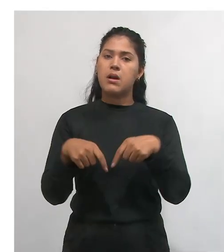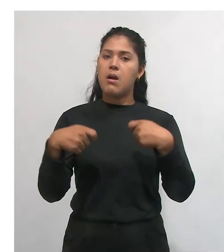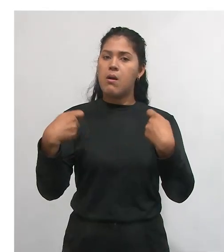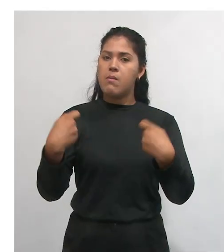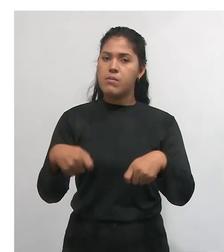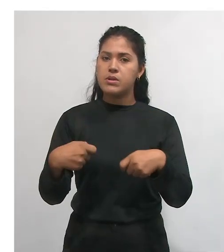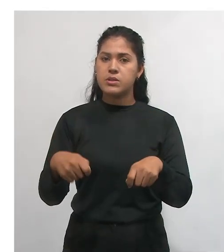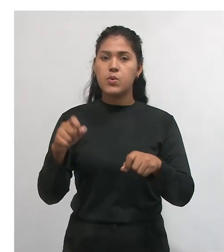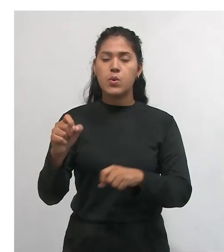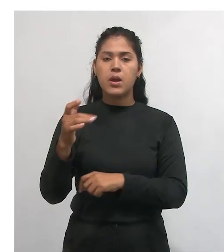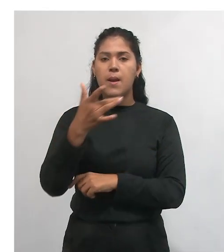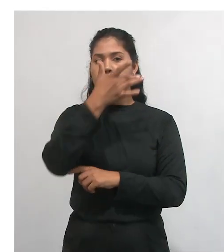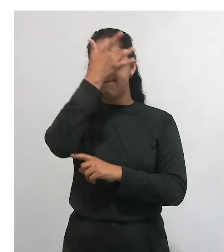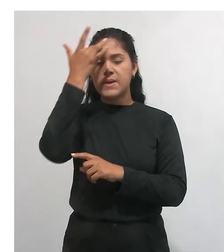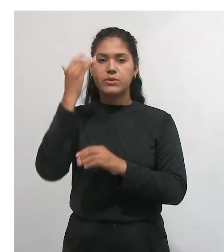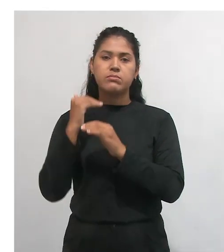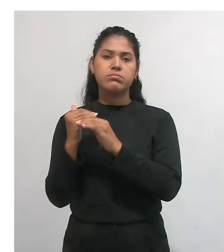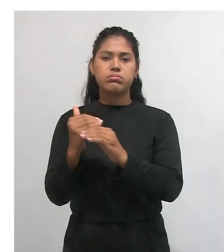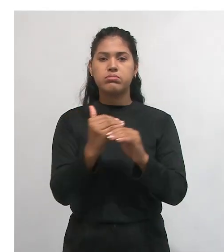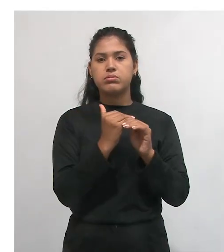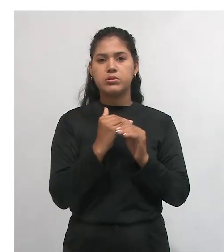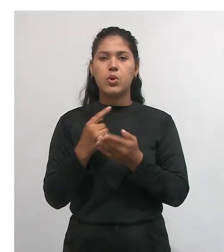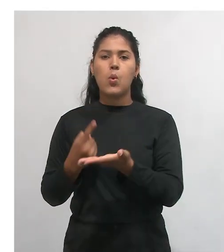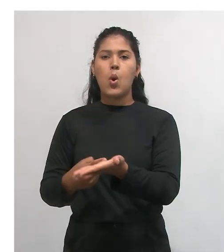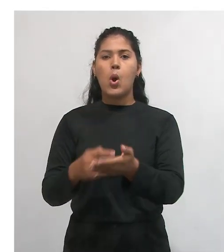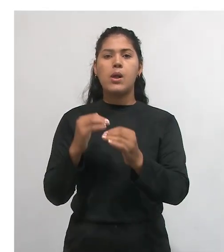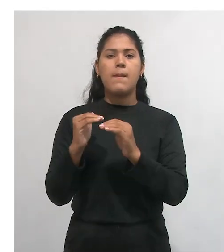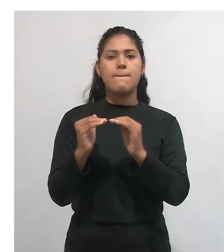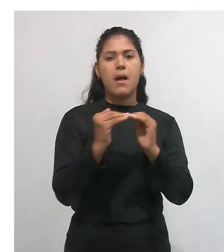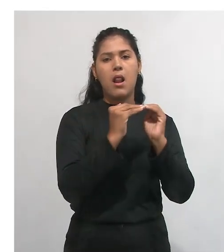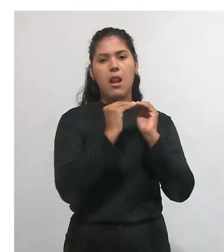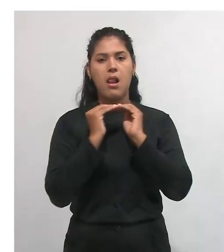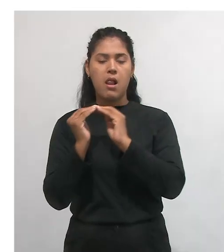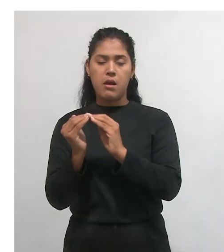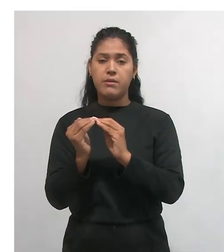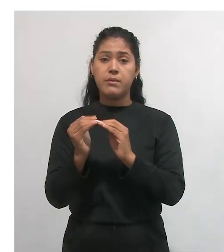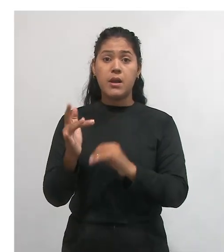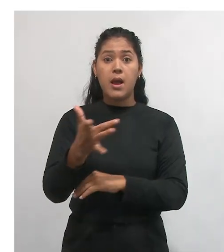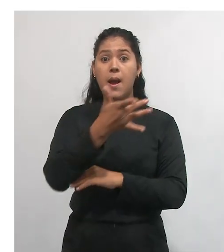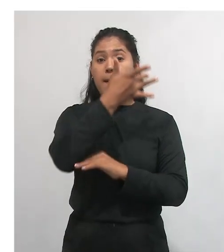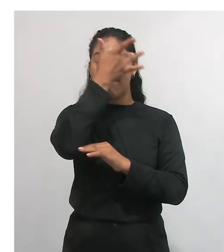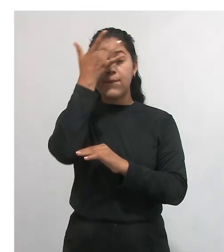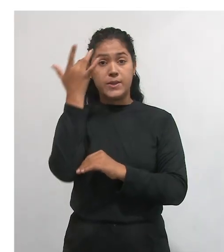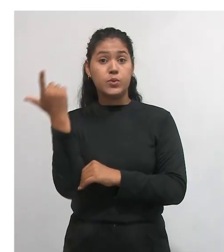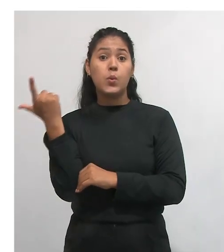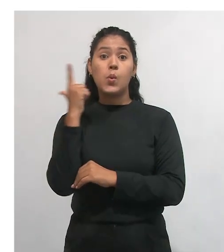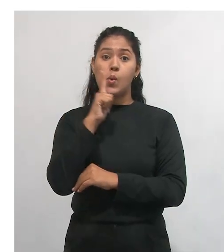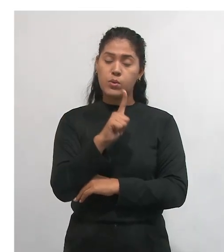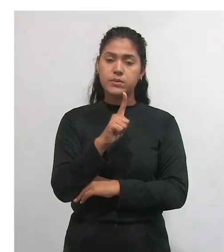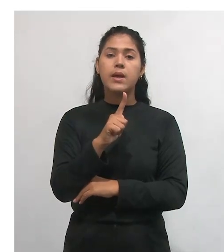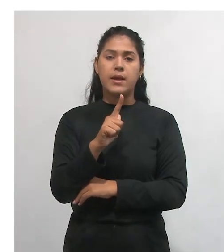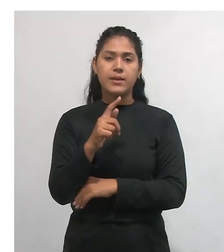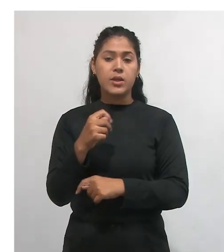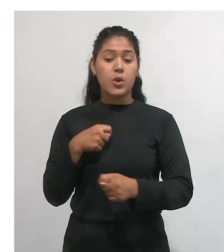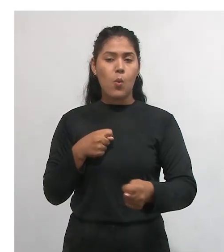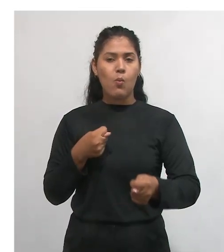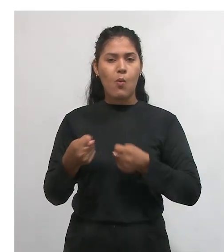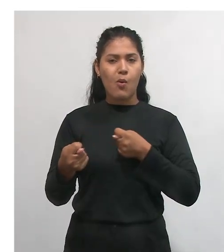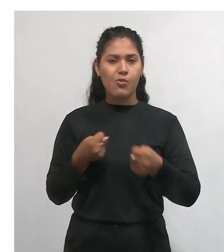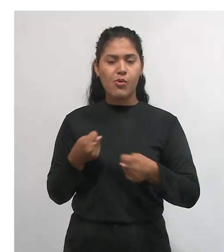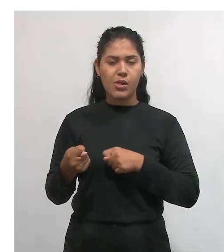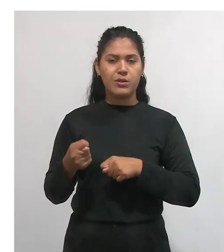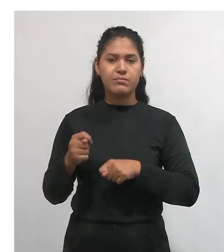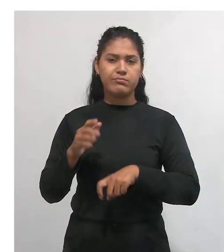seus pares o consenso. E o sujeito cede seu autogoverno, como esperava